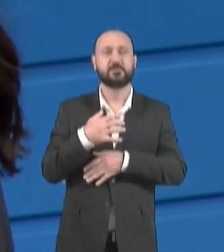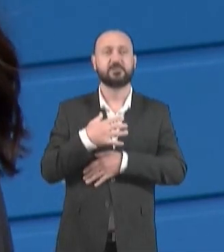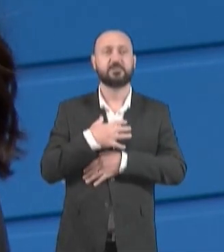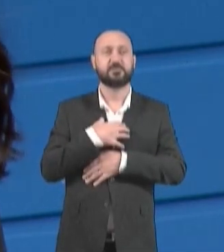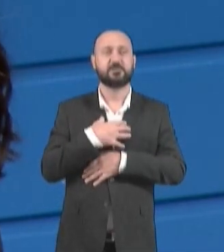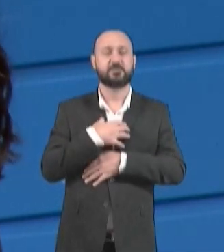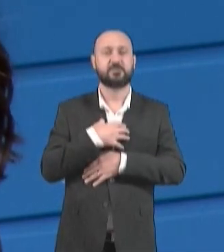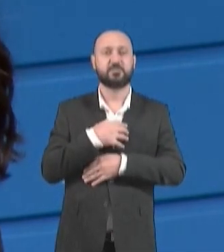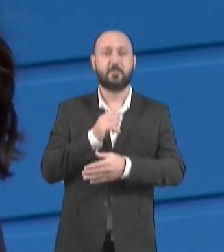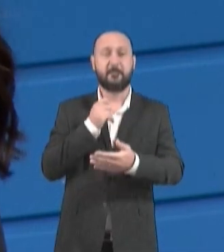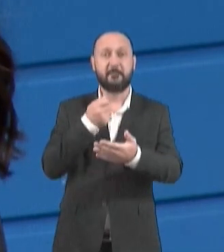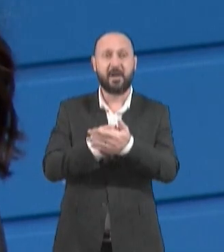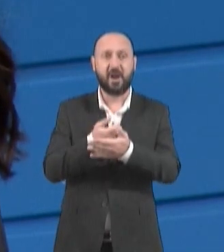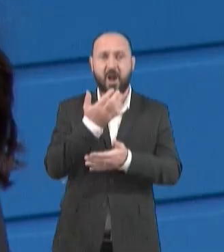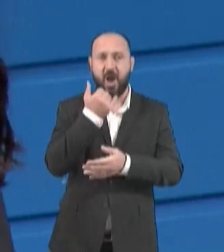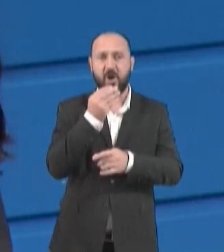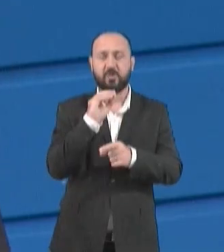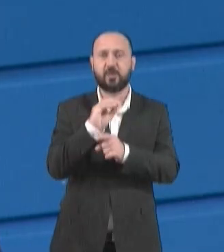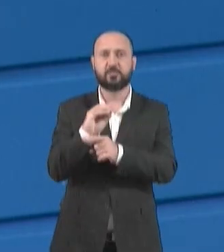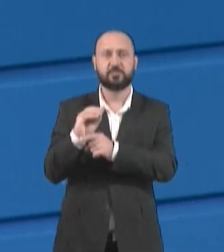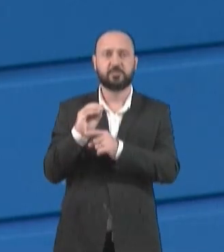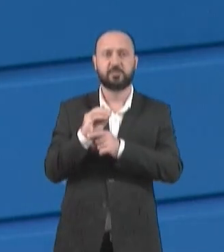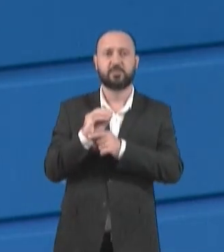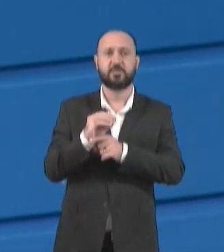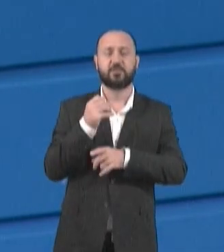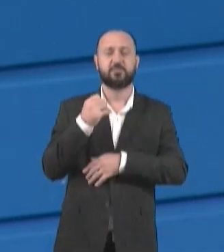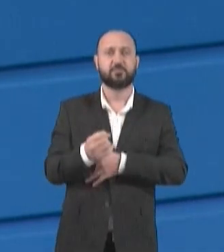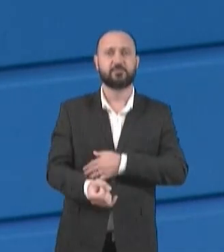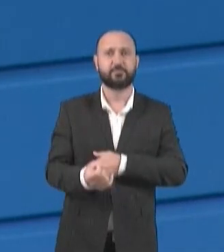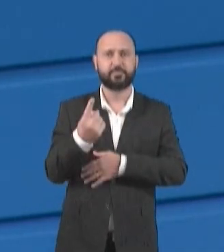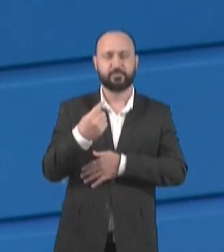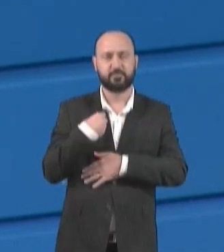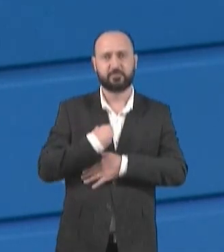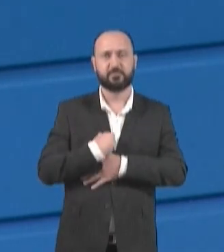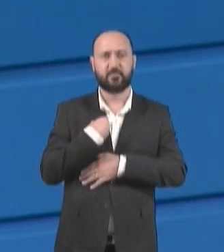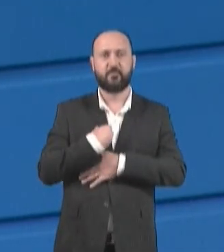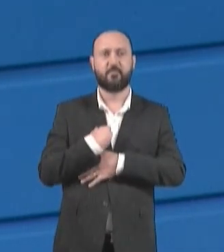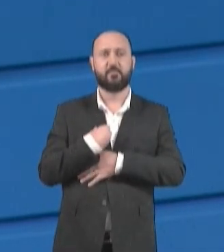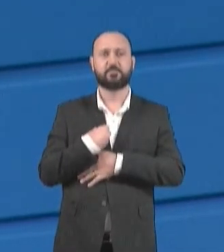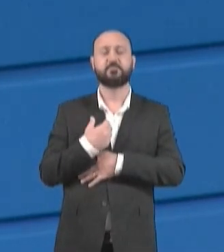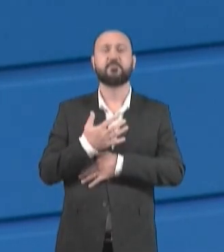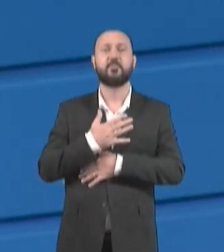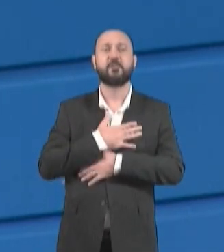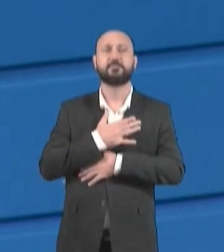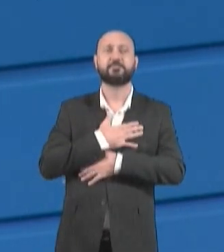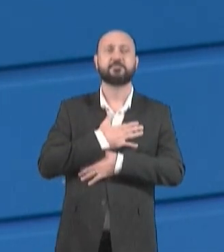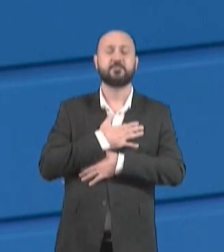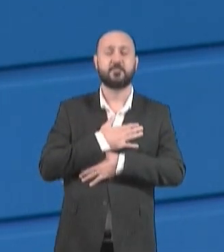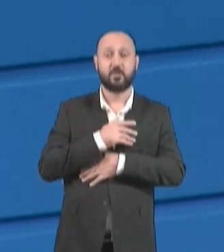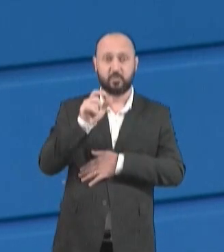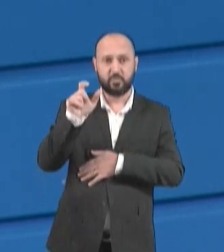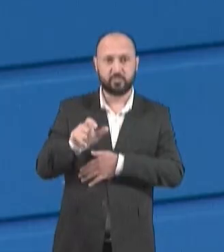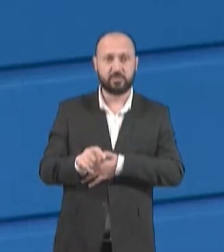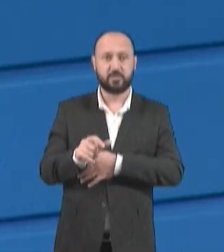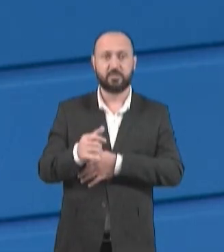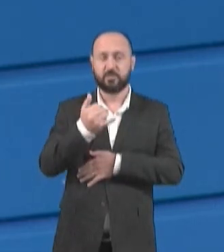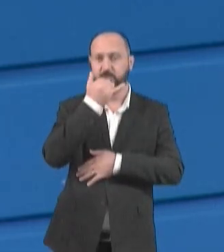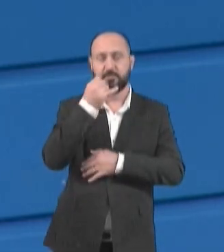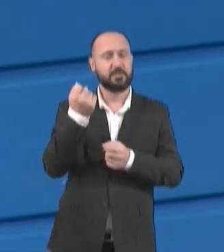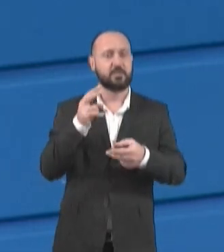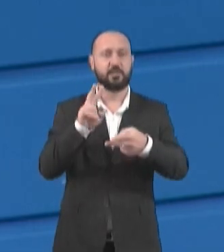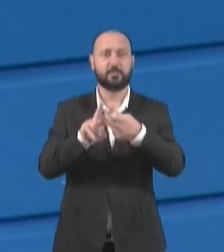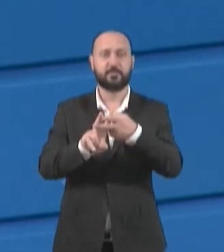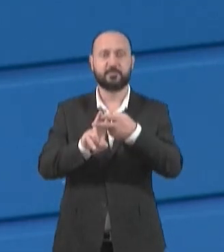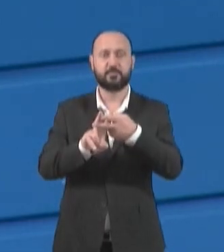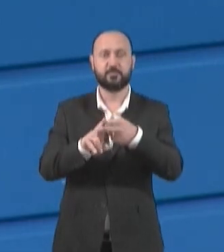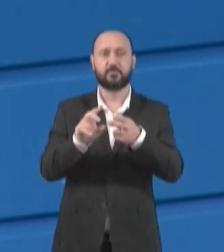sentimento de não querer pagar uma pensão. É uma coisa mais absurda que eu já vi na minha vida. Para mim, um ser desse não merecia estar